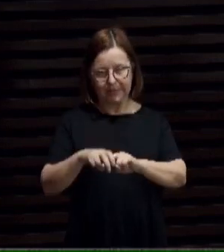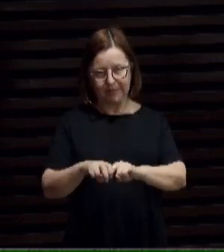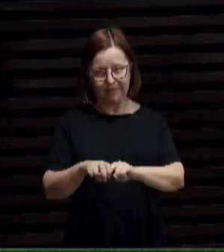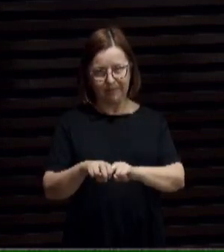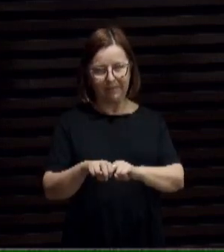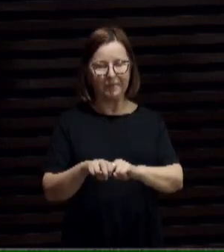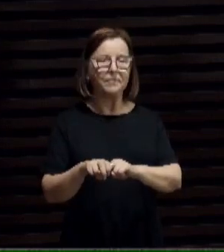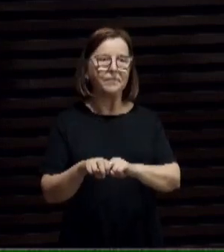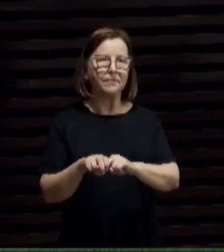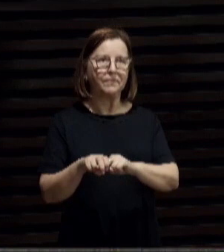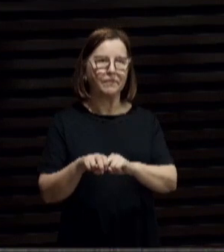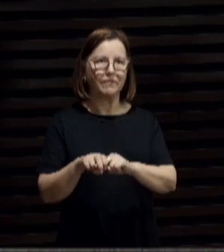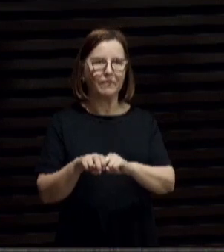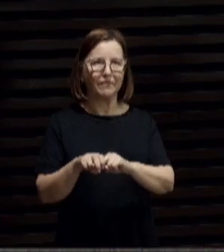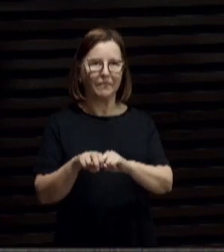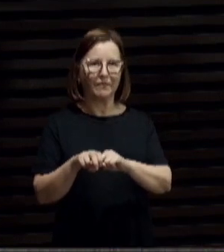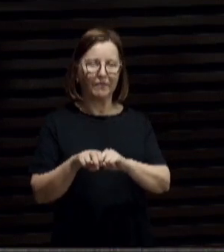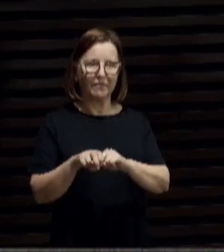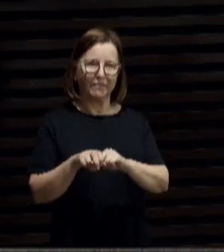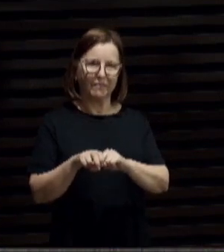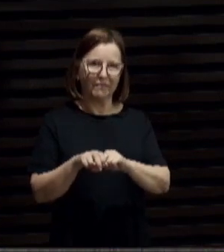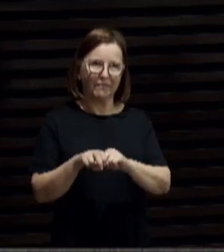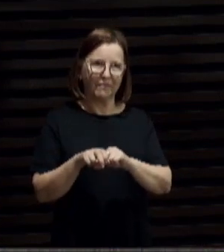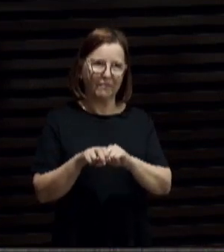sentadinho, e